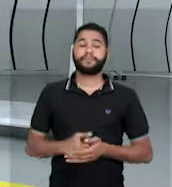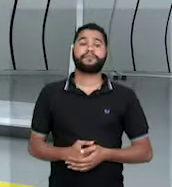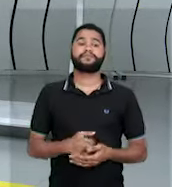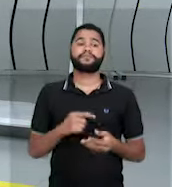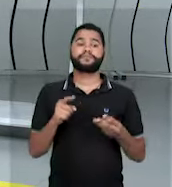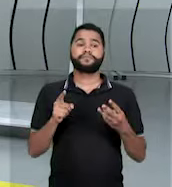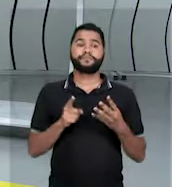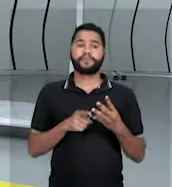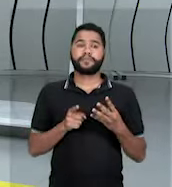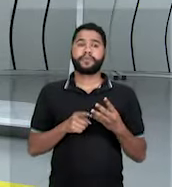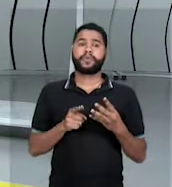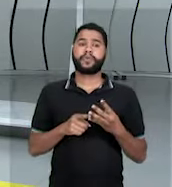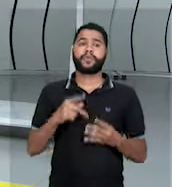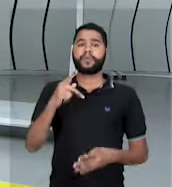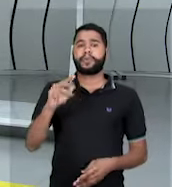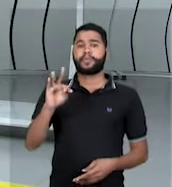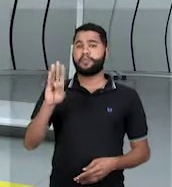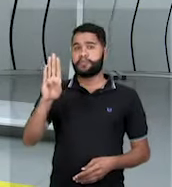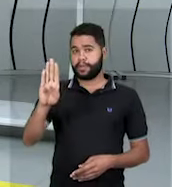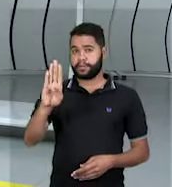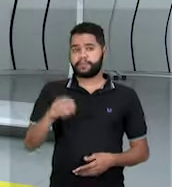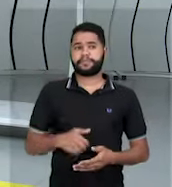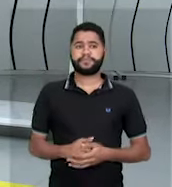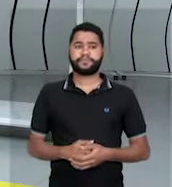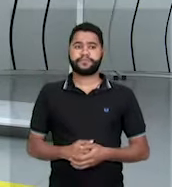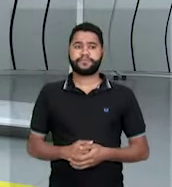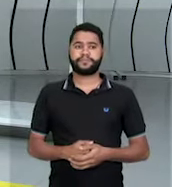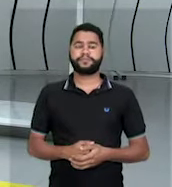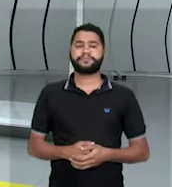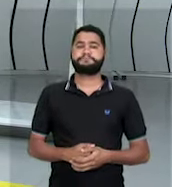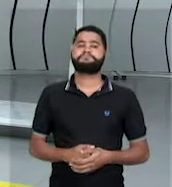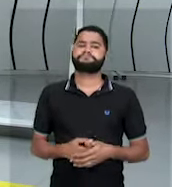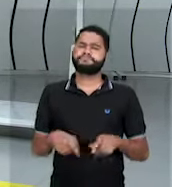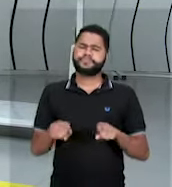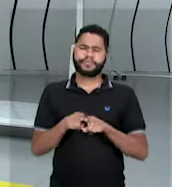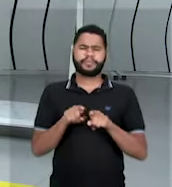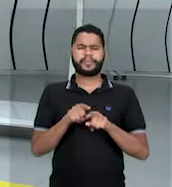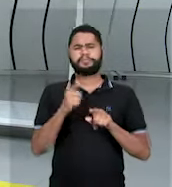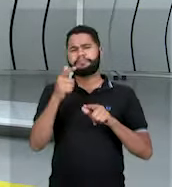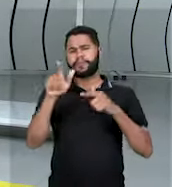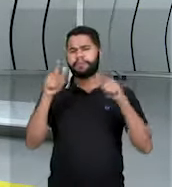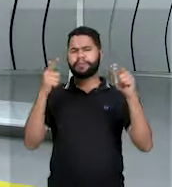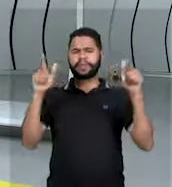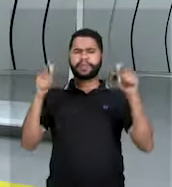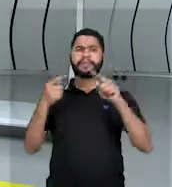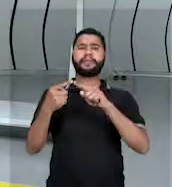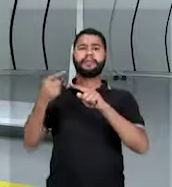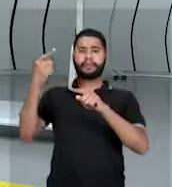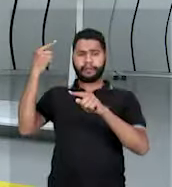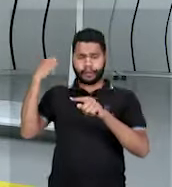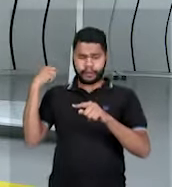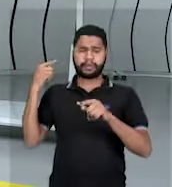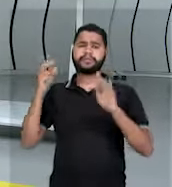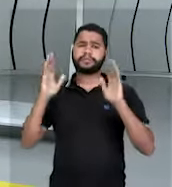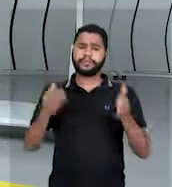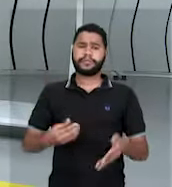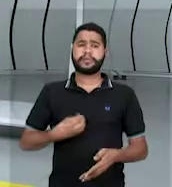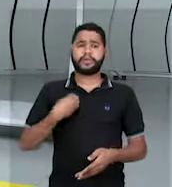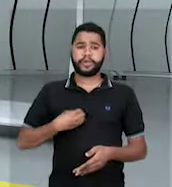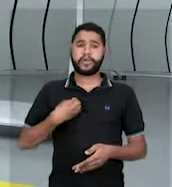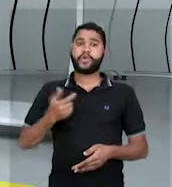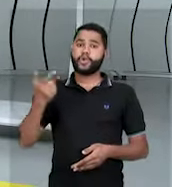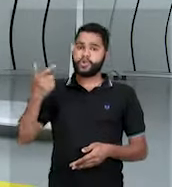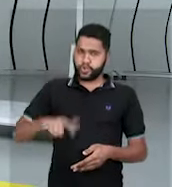e o Partido Trabalhista Brasileiro, PTB e PT, além de partidos que já existiam antes do período ditatorial e